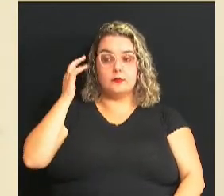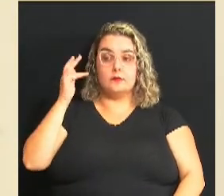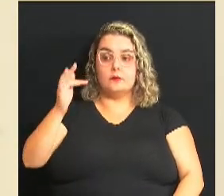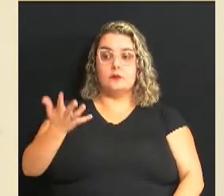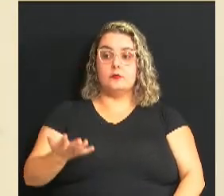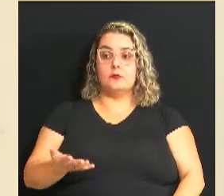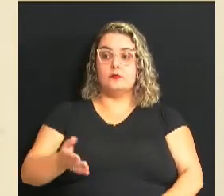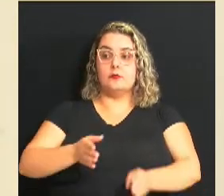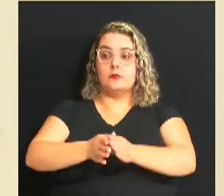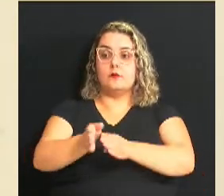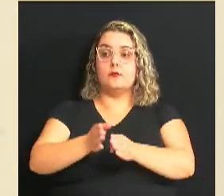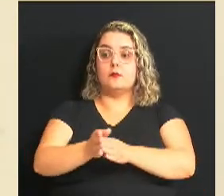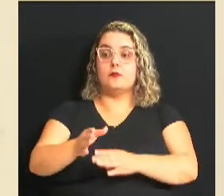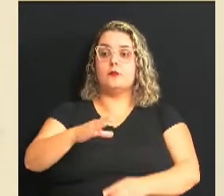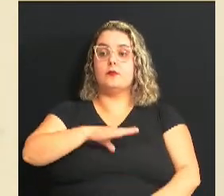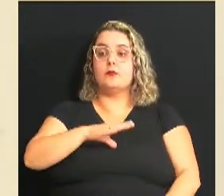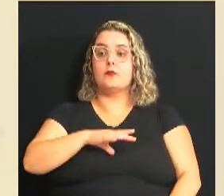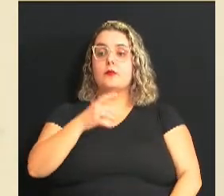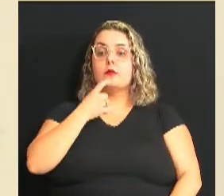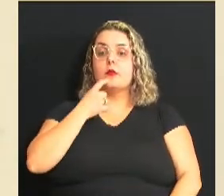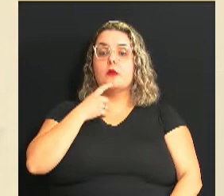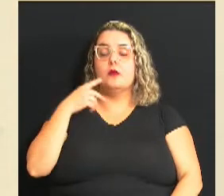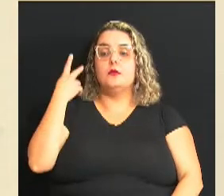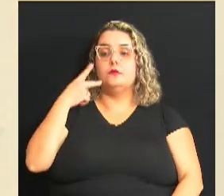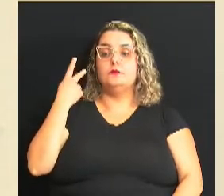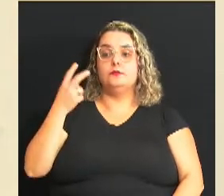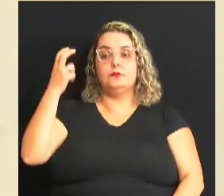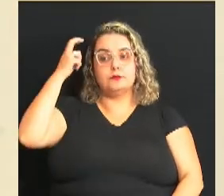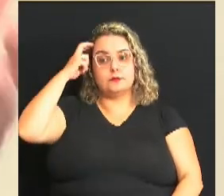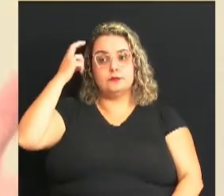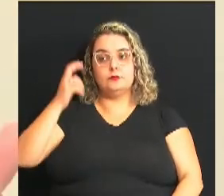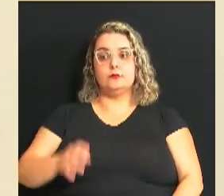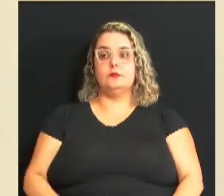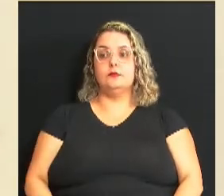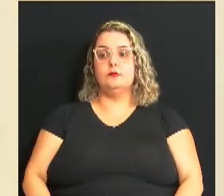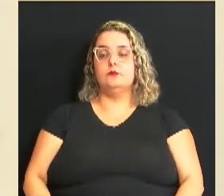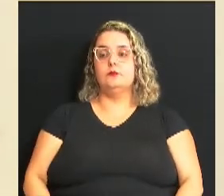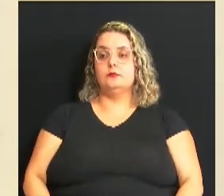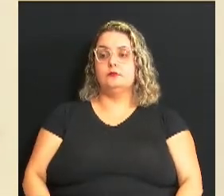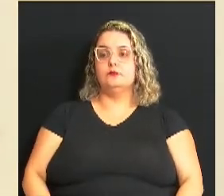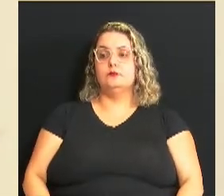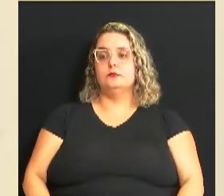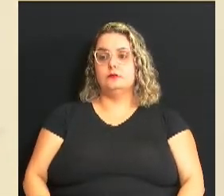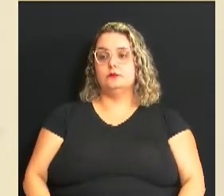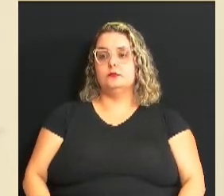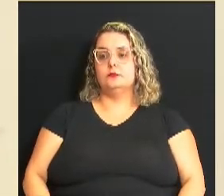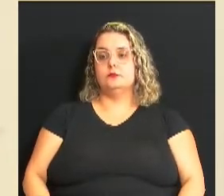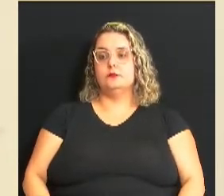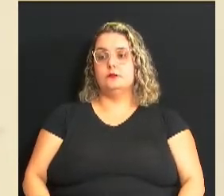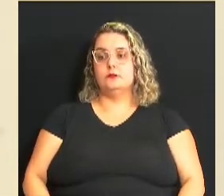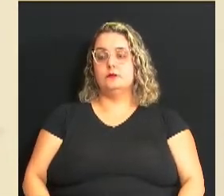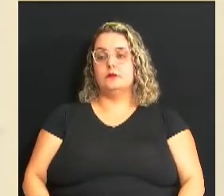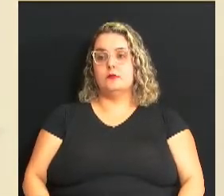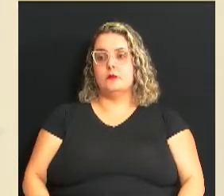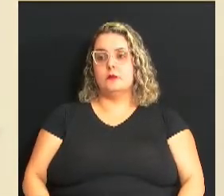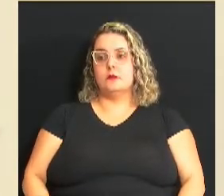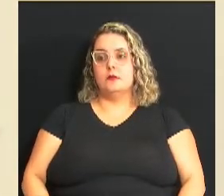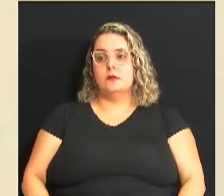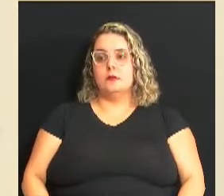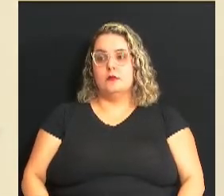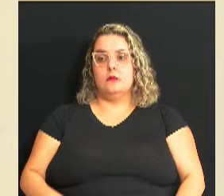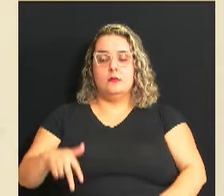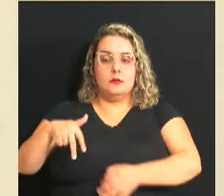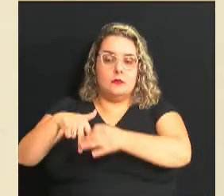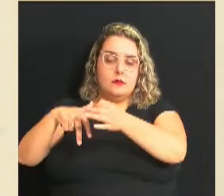Conselho Municipal de Política Cultural. Há aqui, pelas